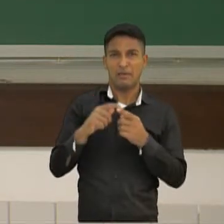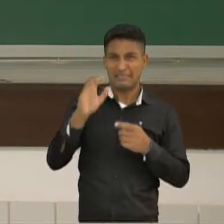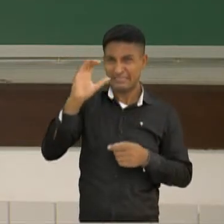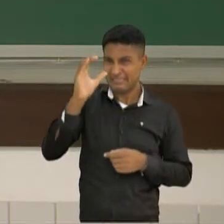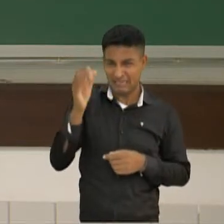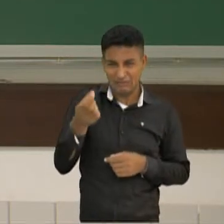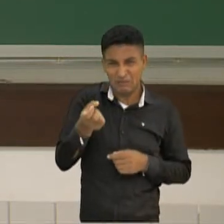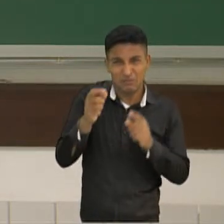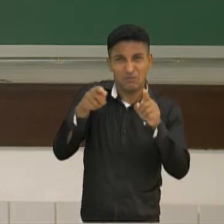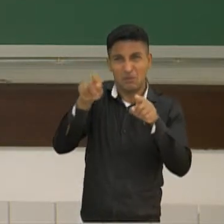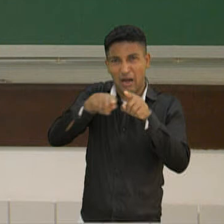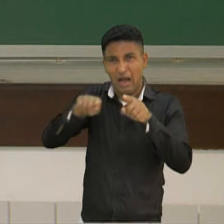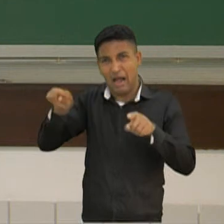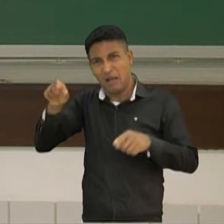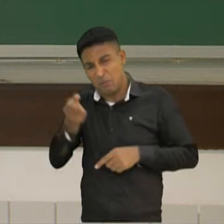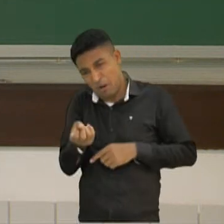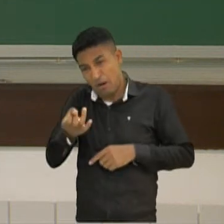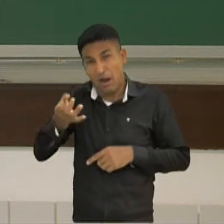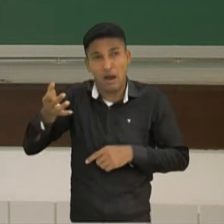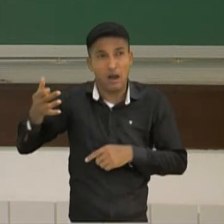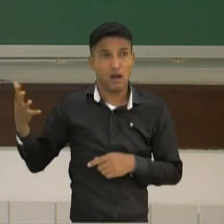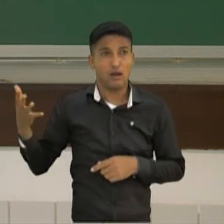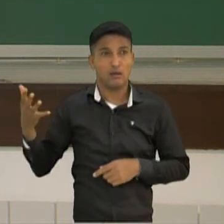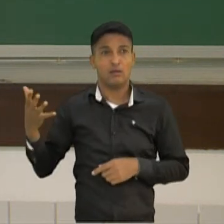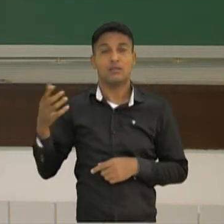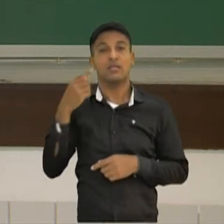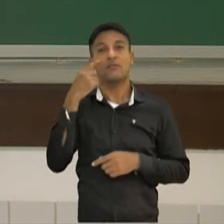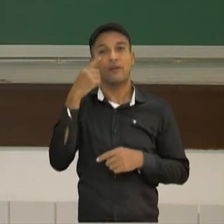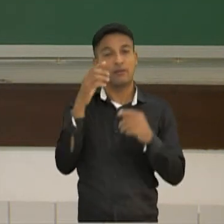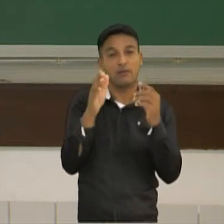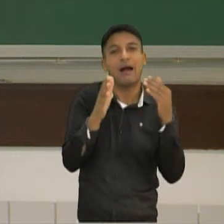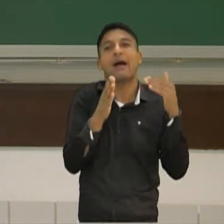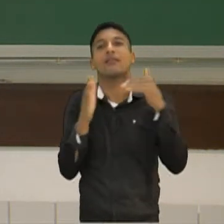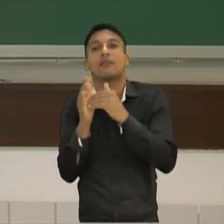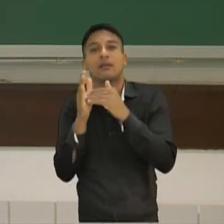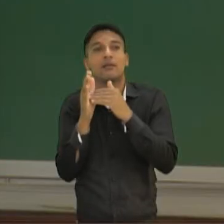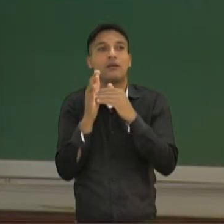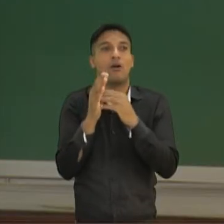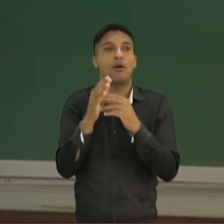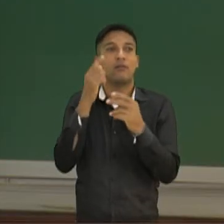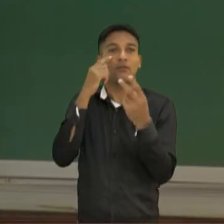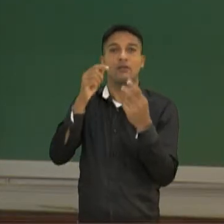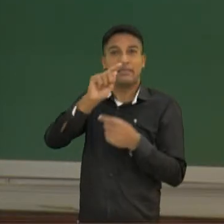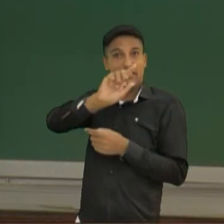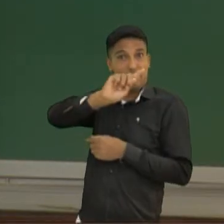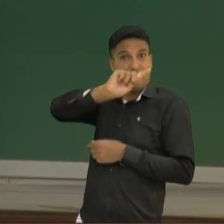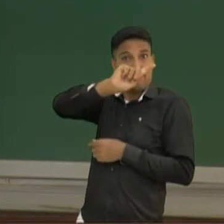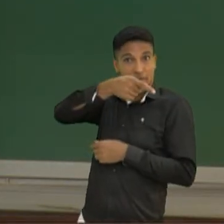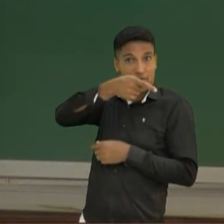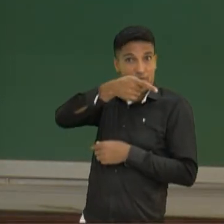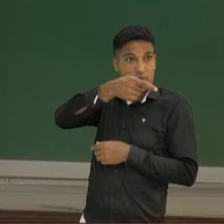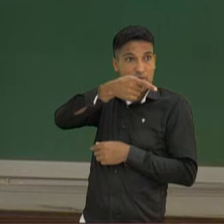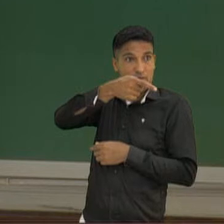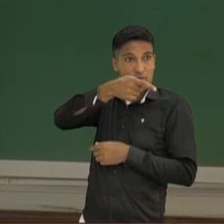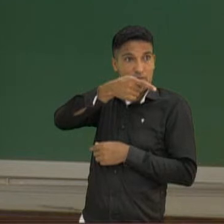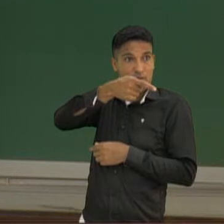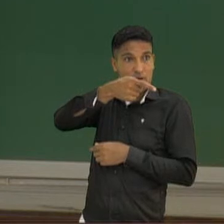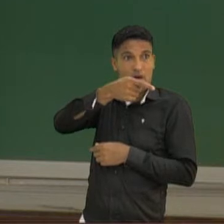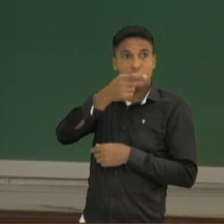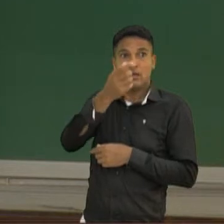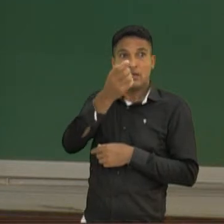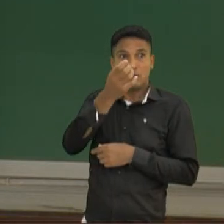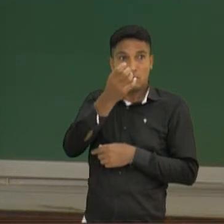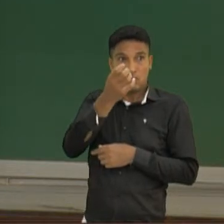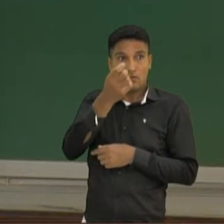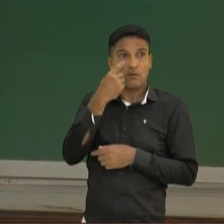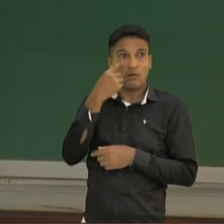né? Então, a gente vai ter que olhar o quê? O centavo é até a segunda casa decimal, não é verdade? Até a segunda casa decimal eu tenho a